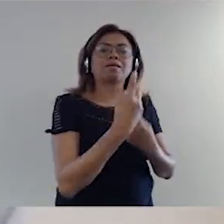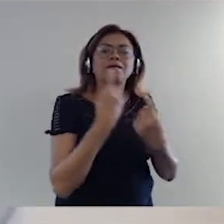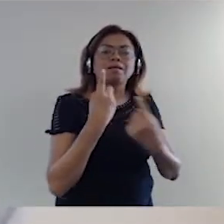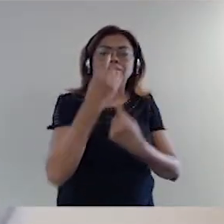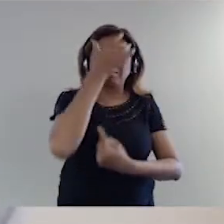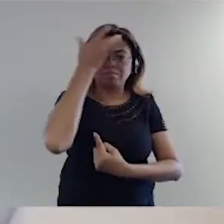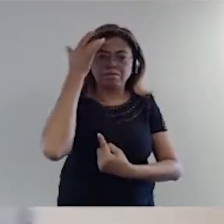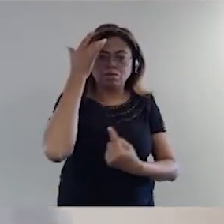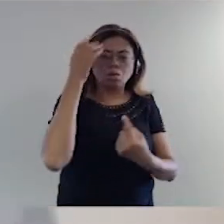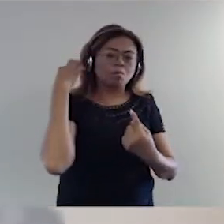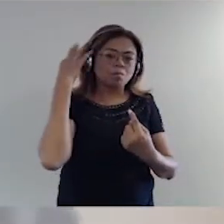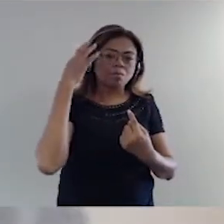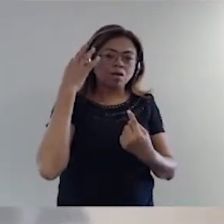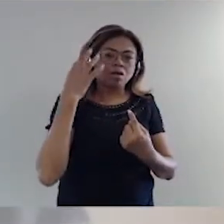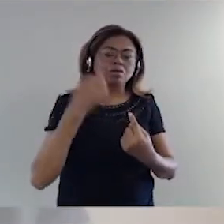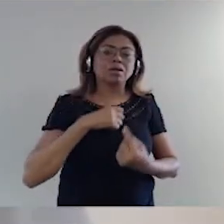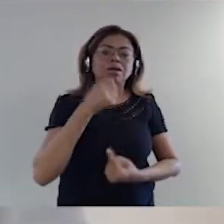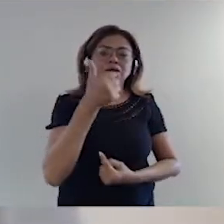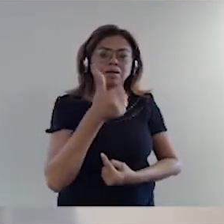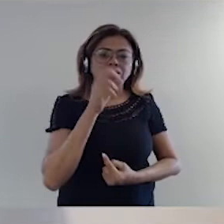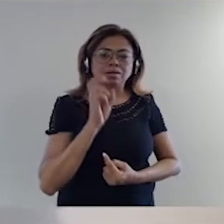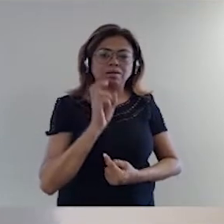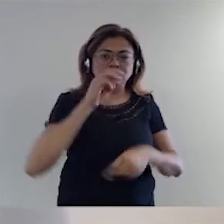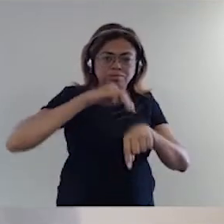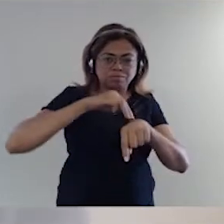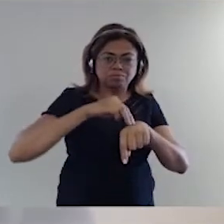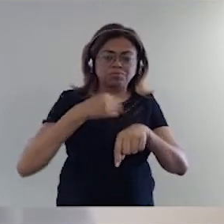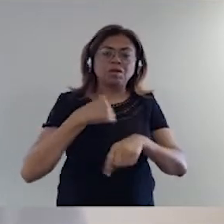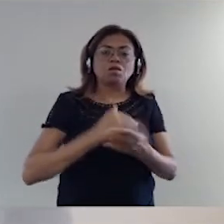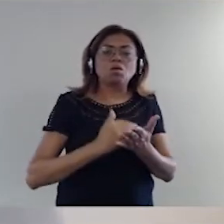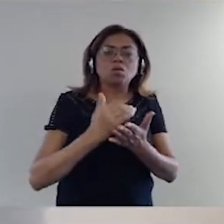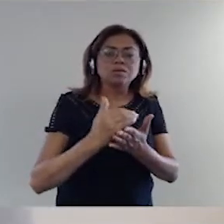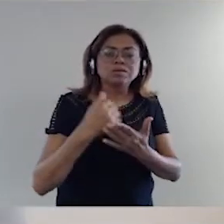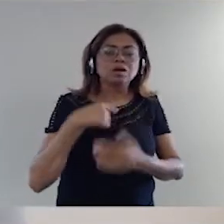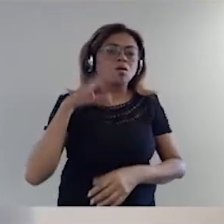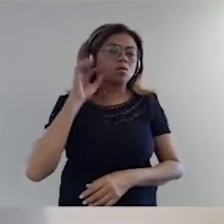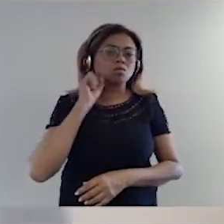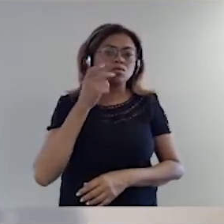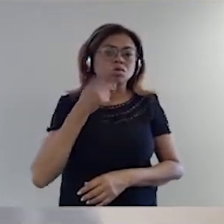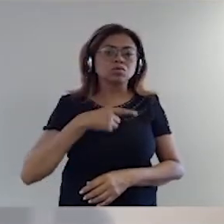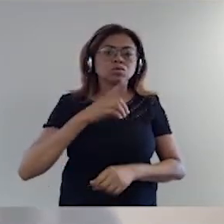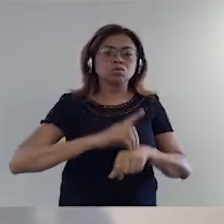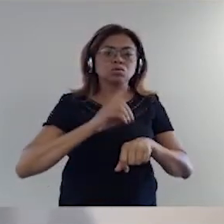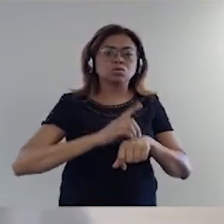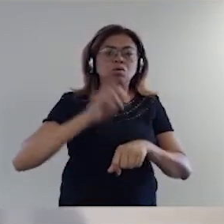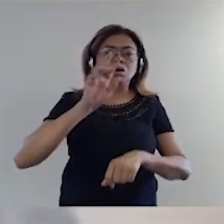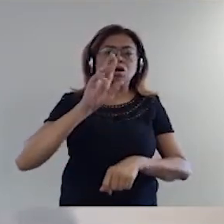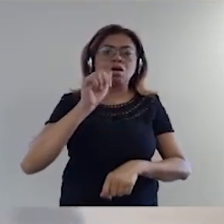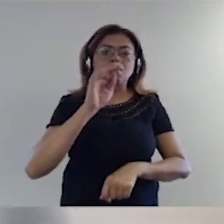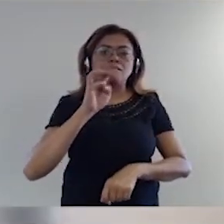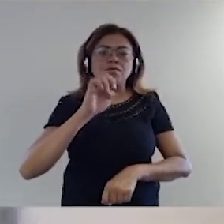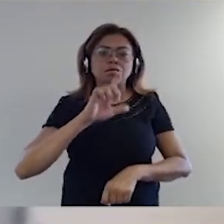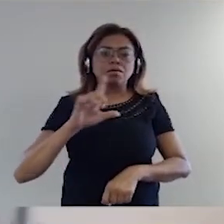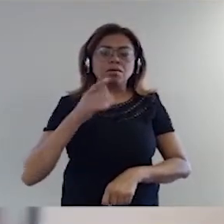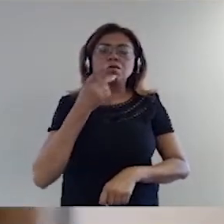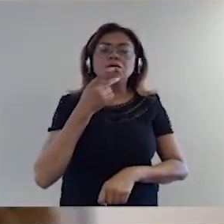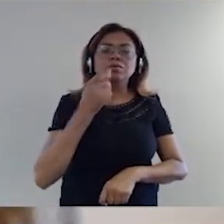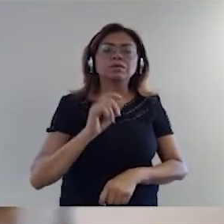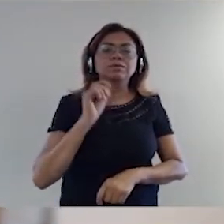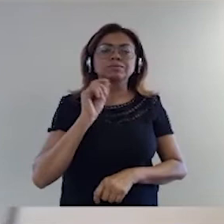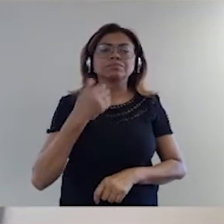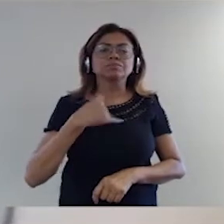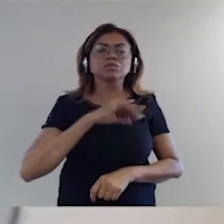exposição. Iniciaremos ouvindo o Dr. Rafael de Assis Or, que falará